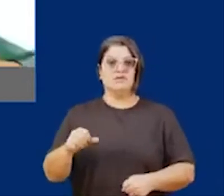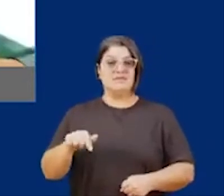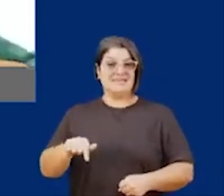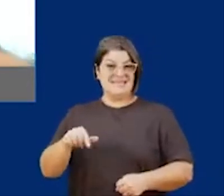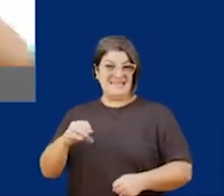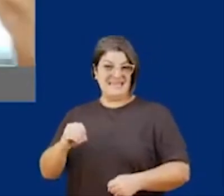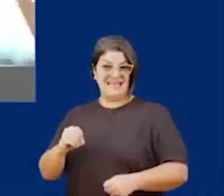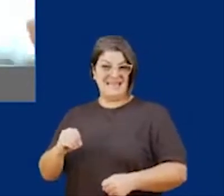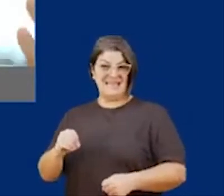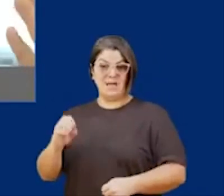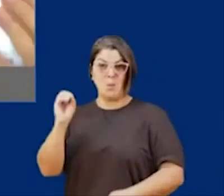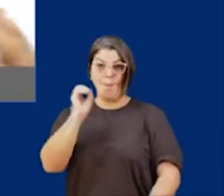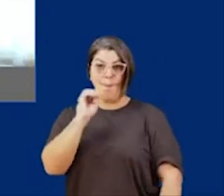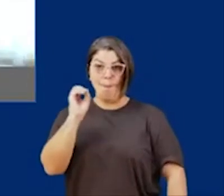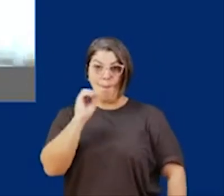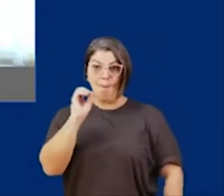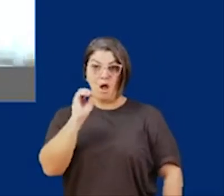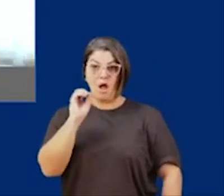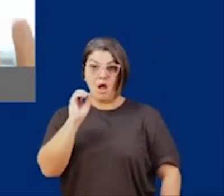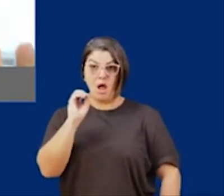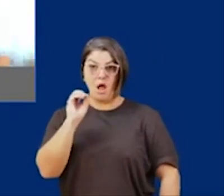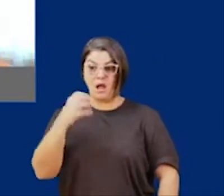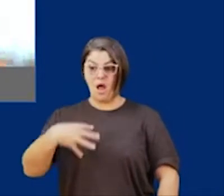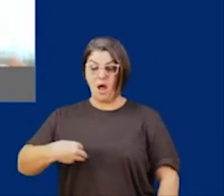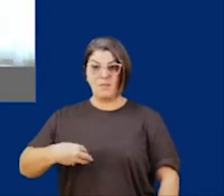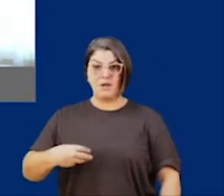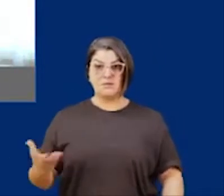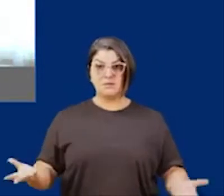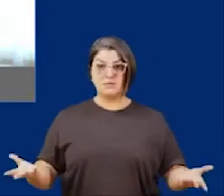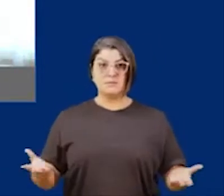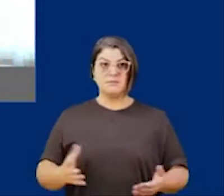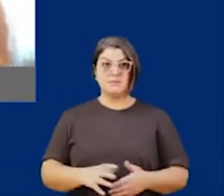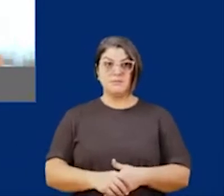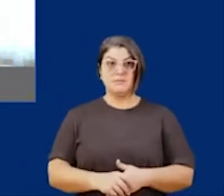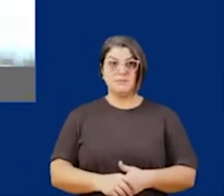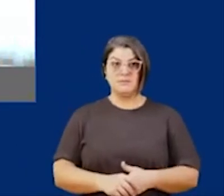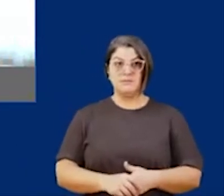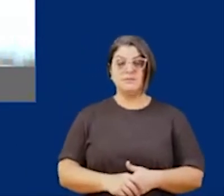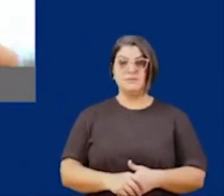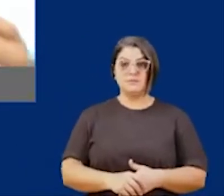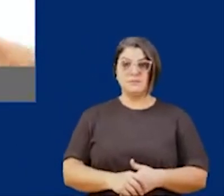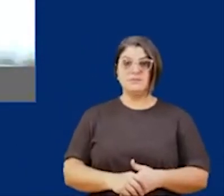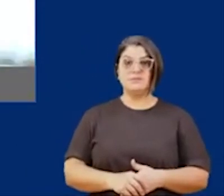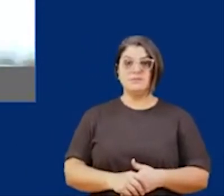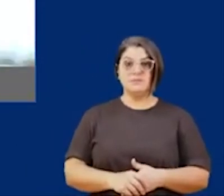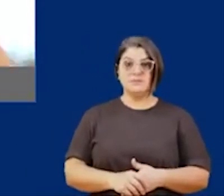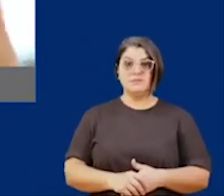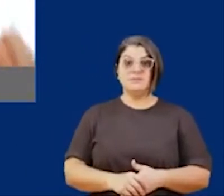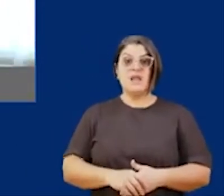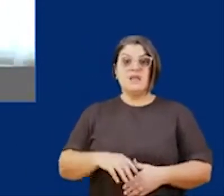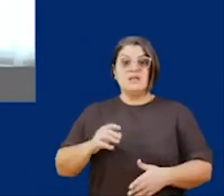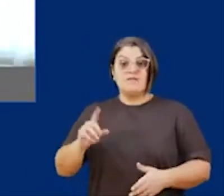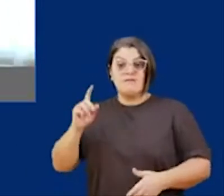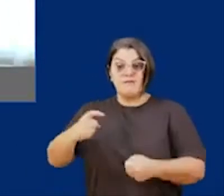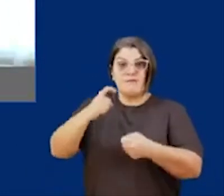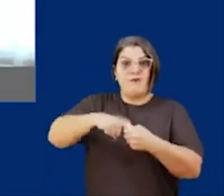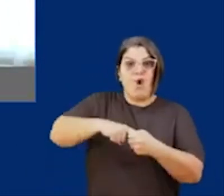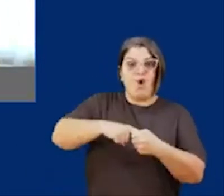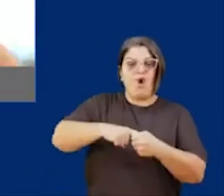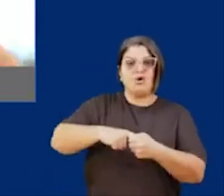Então, o Brasil é um fenômeno, em termos de, ele é um exemplo no mundo de experiência bem-sucedida, de resgate da